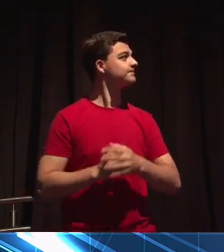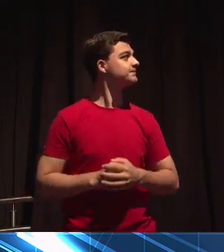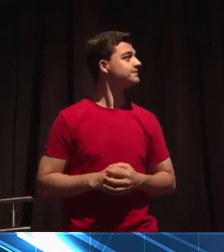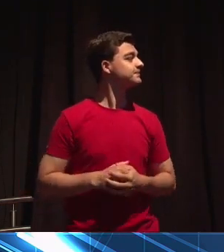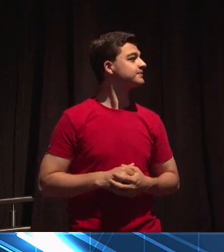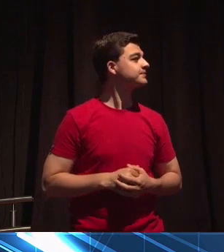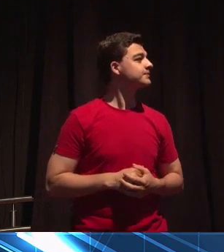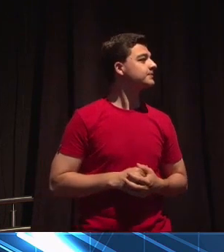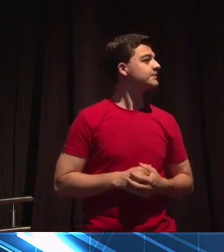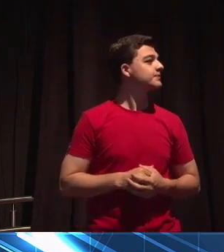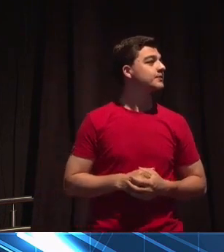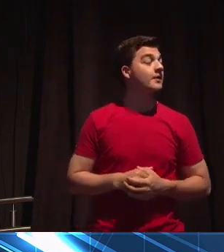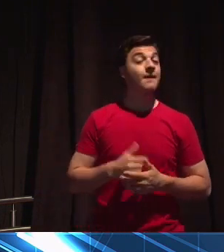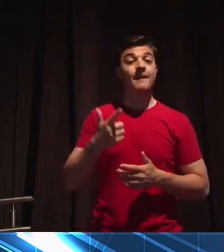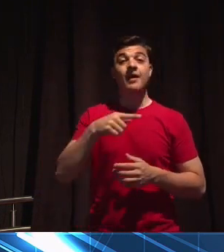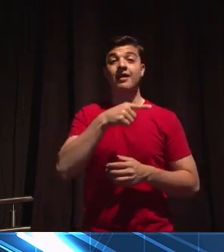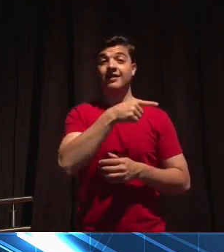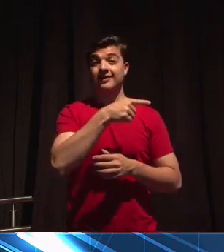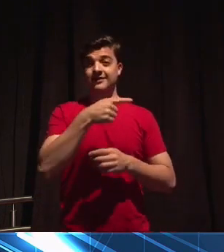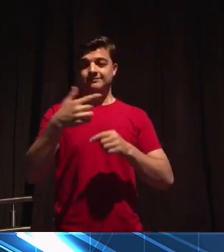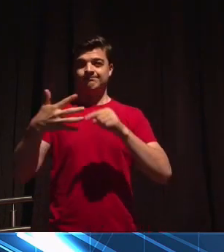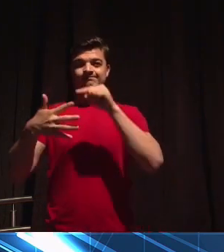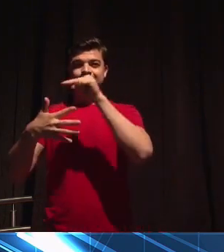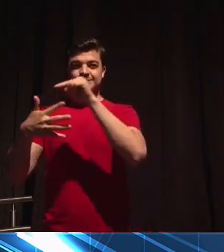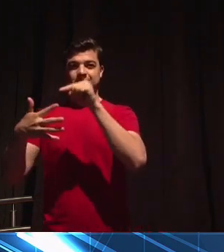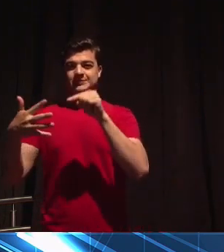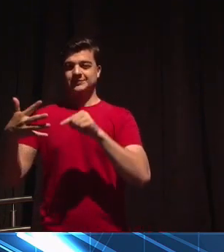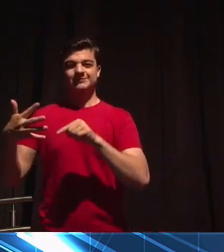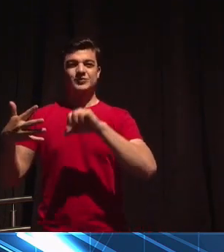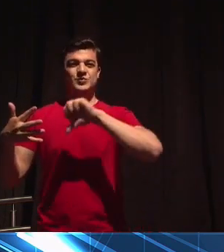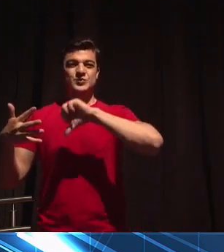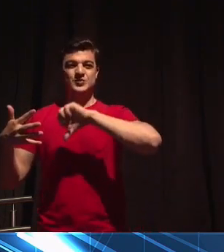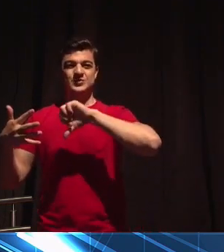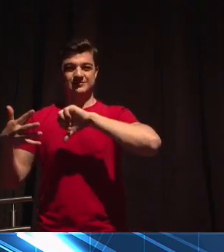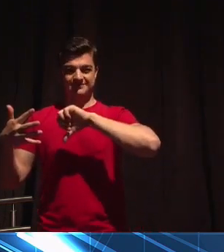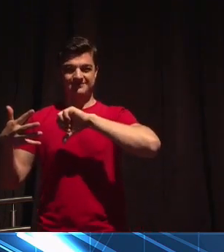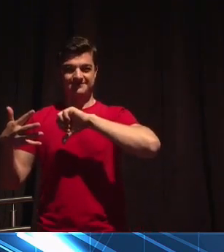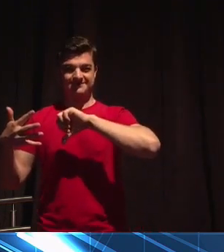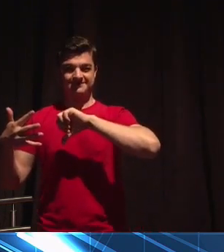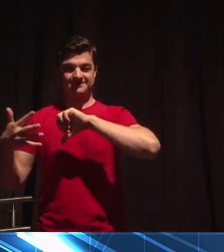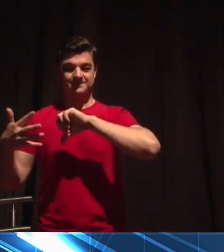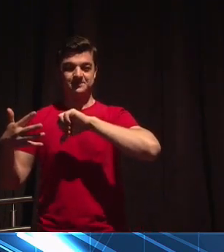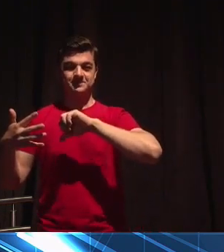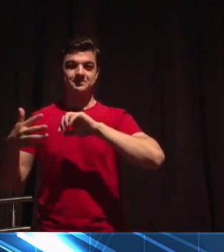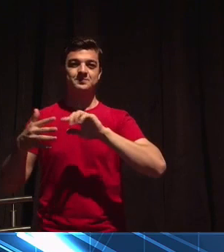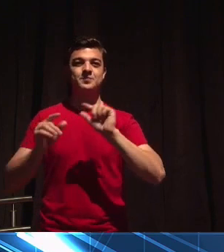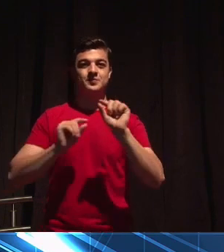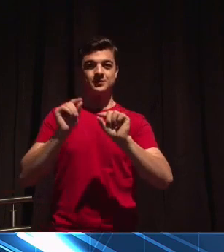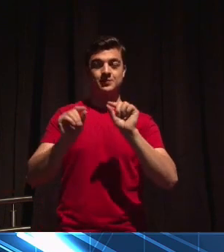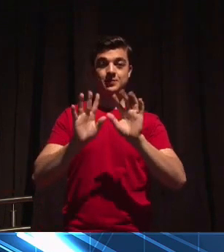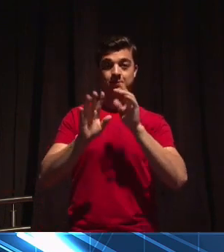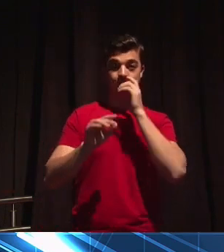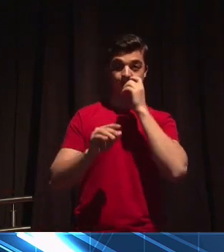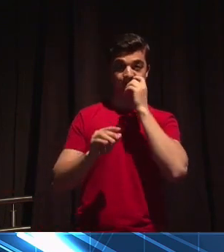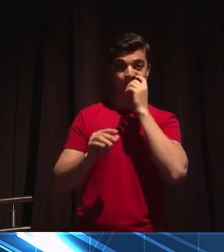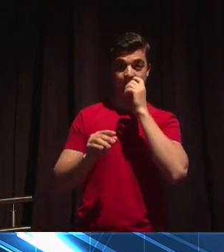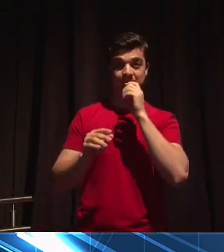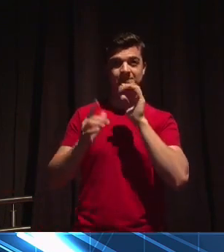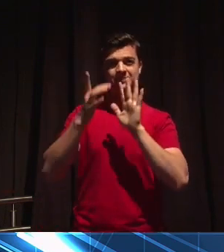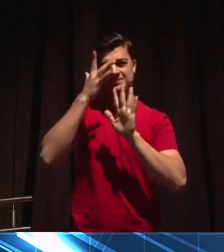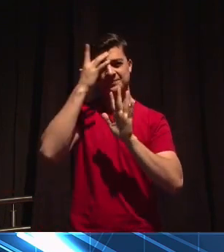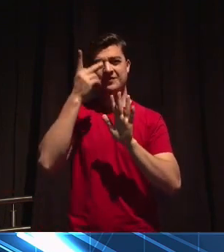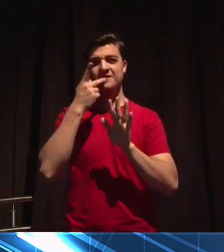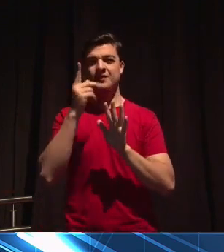Claro falar dos contrapontos então por exemplo o pessoal compilando aqui o que o pessoal fala mal é um nome confuso